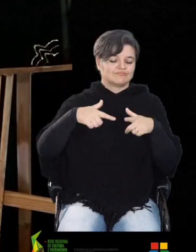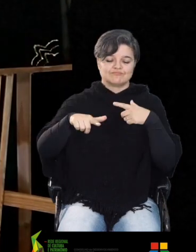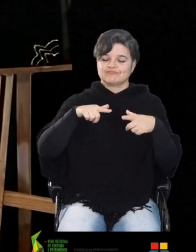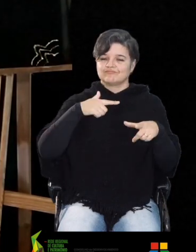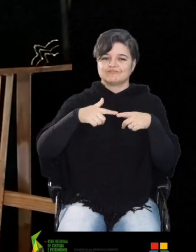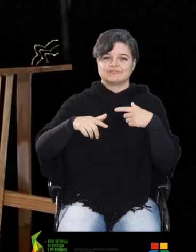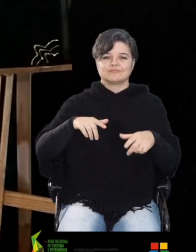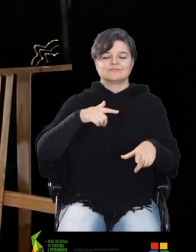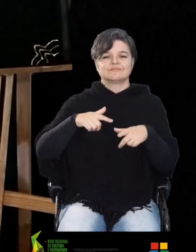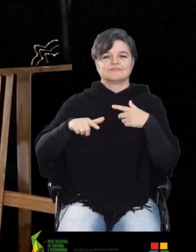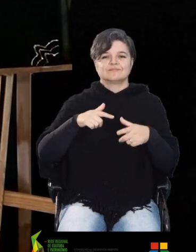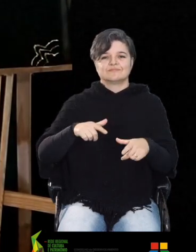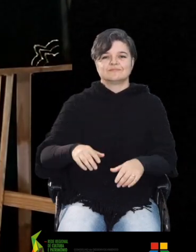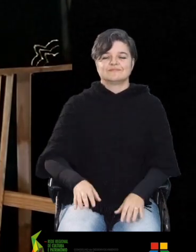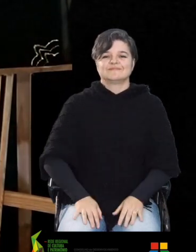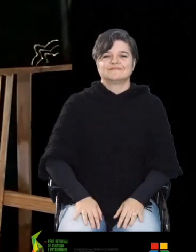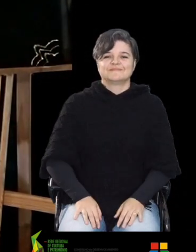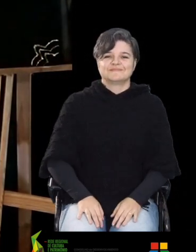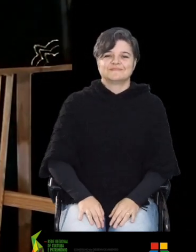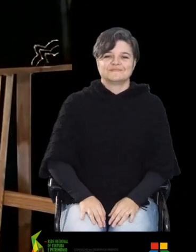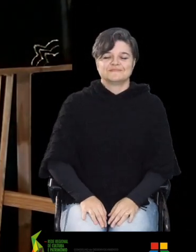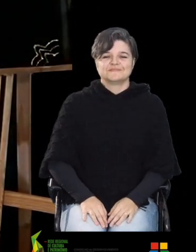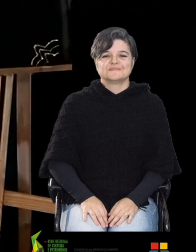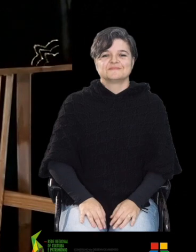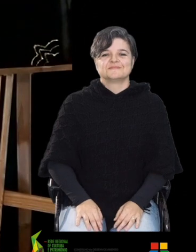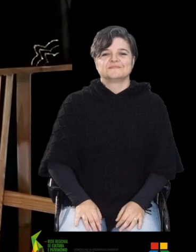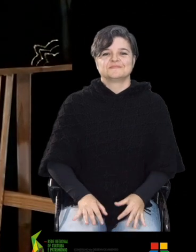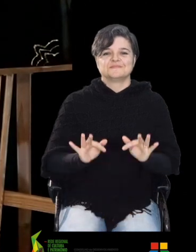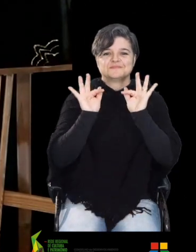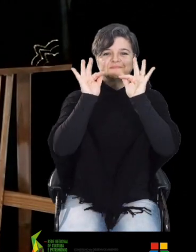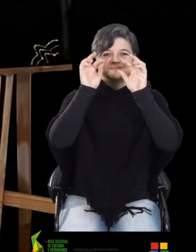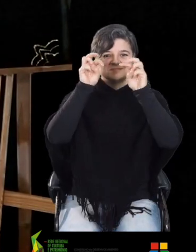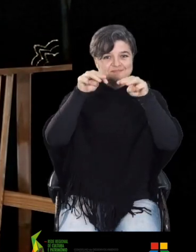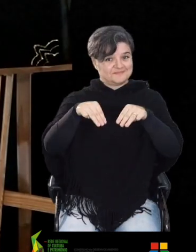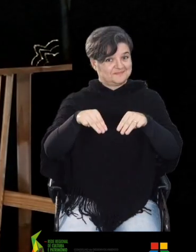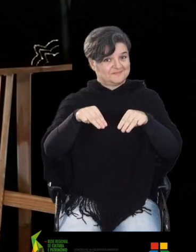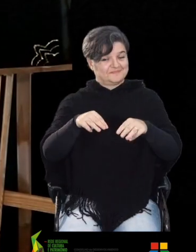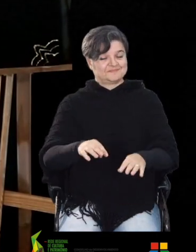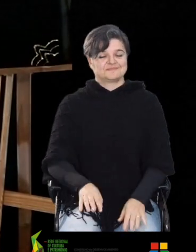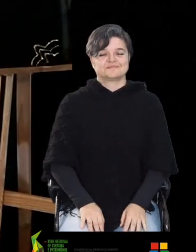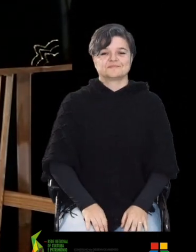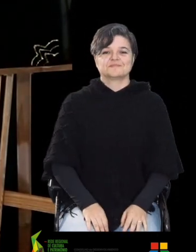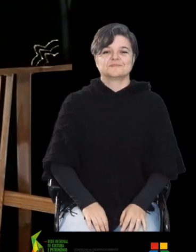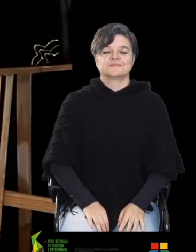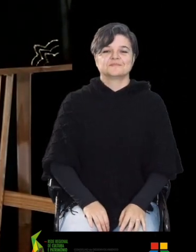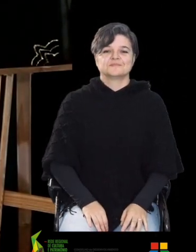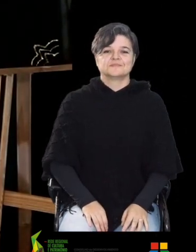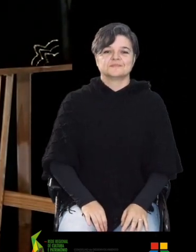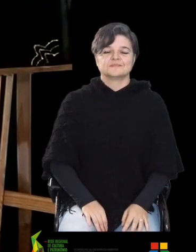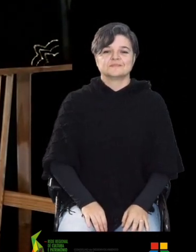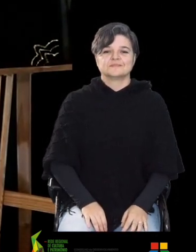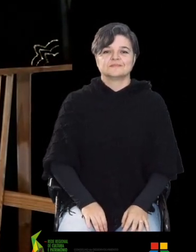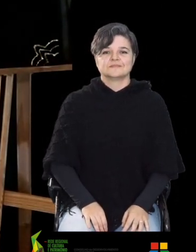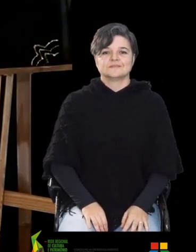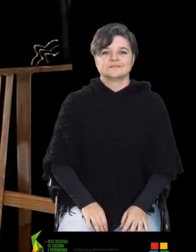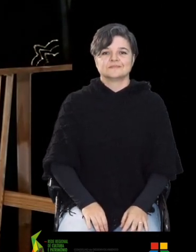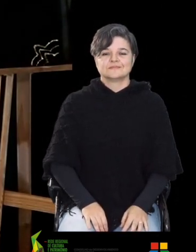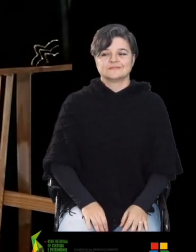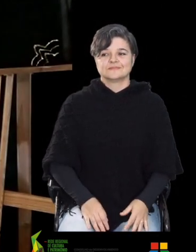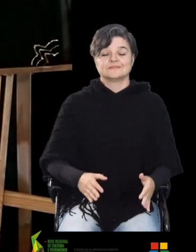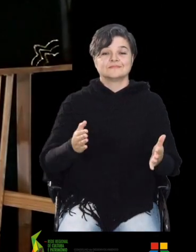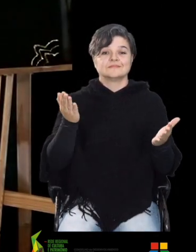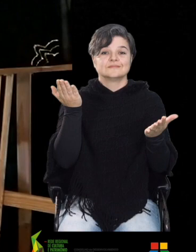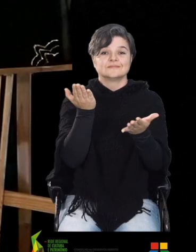preciso trabalhar é desse jeito e esse